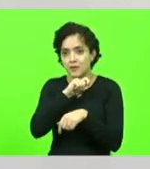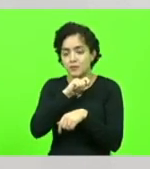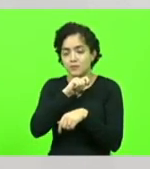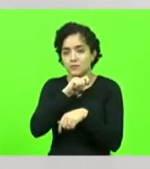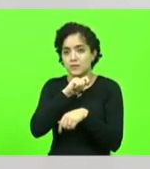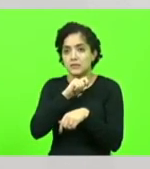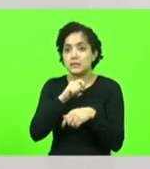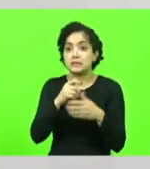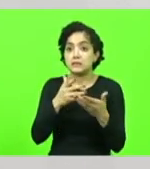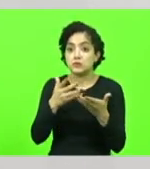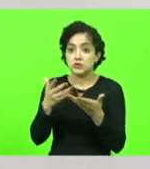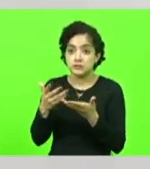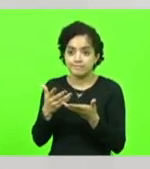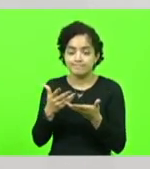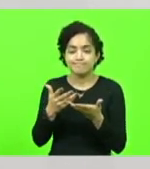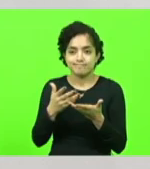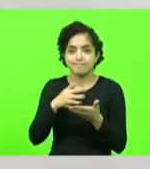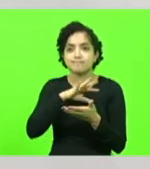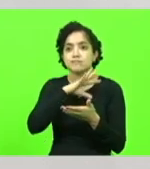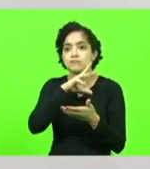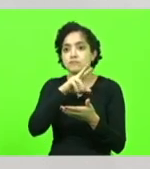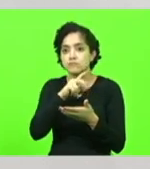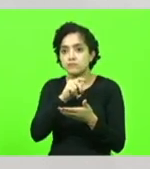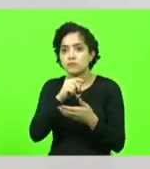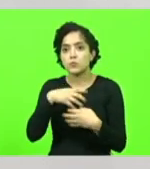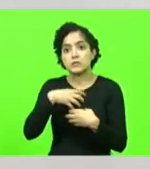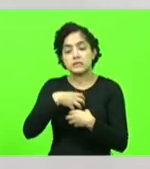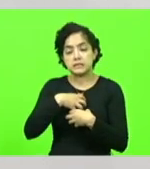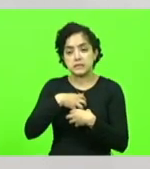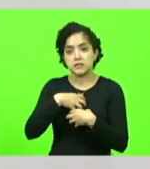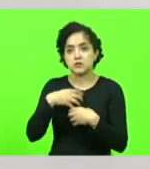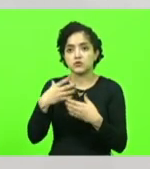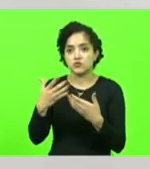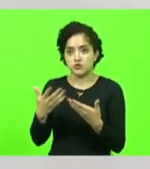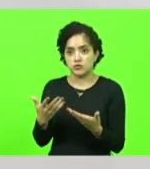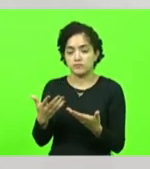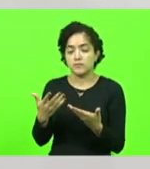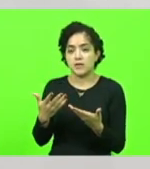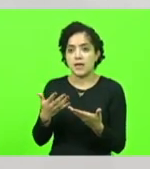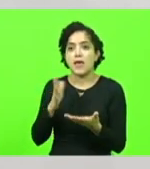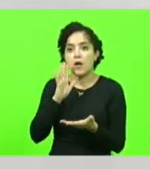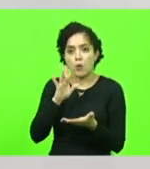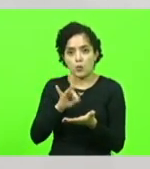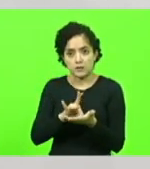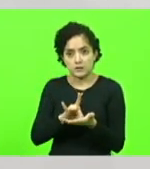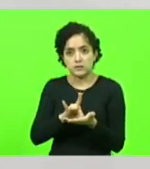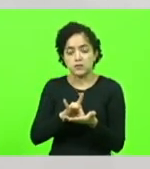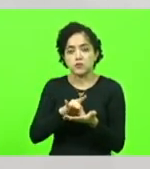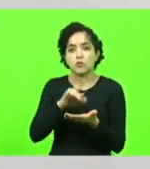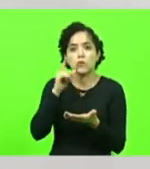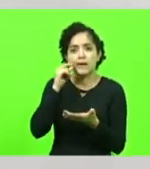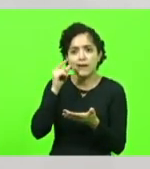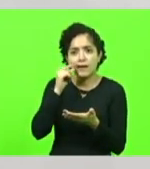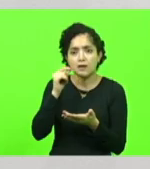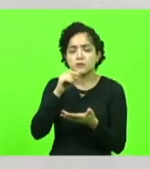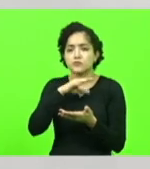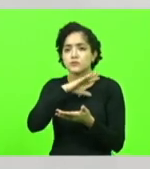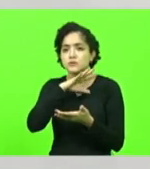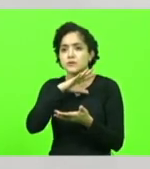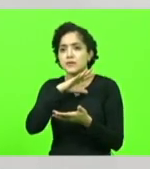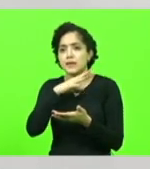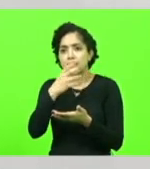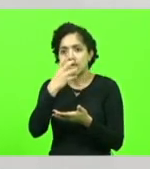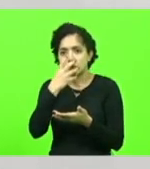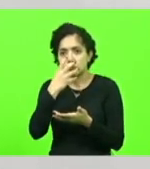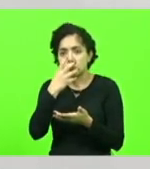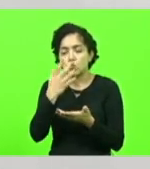buscar entender que os animais são seres sencientes. É reconhecido por essa casa cães e gatos, mas eu tenho certeza absoluta que